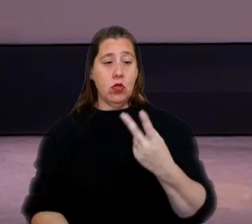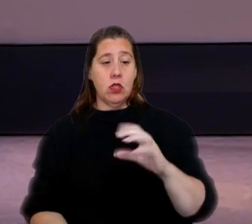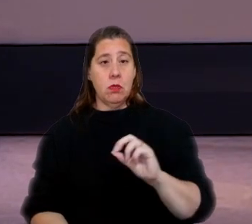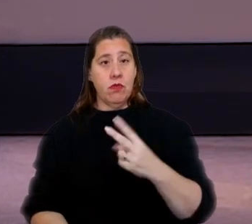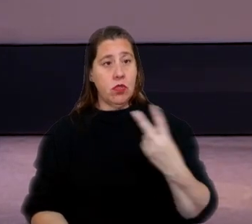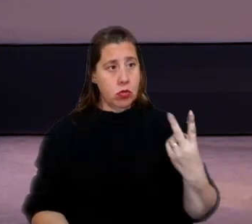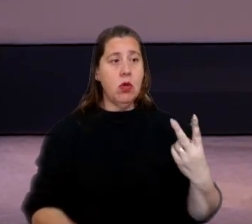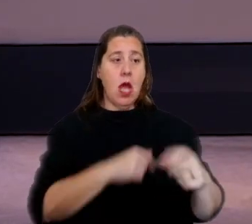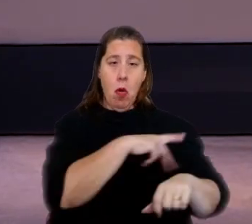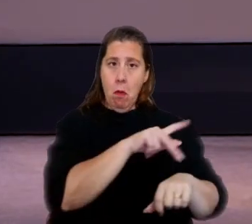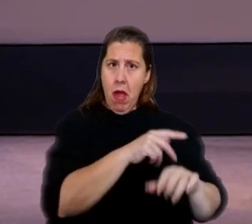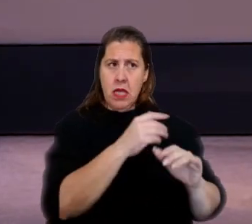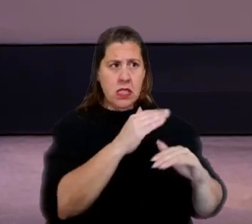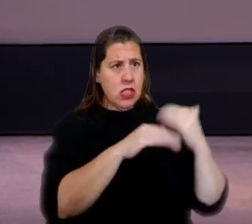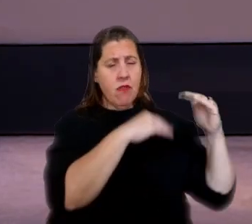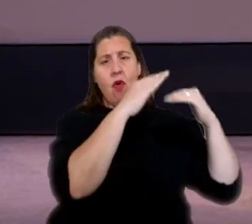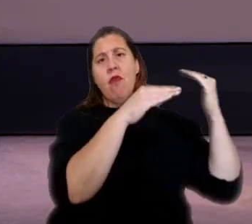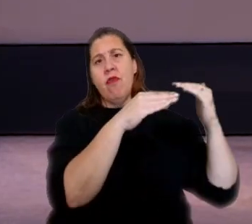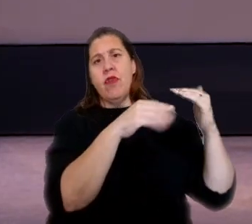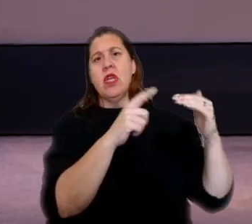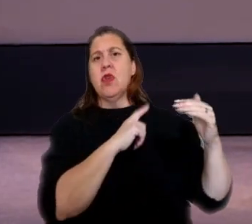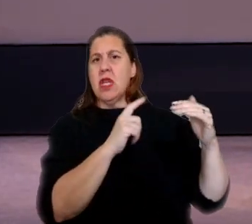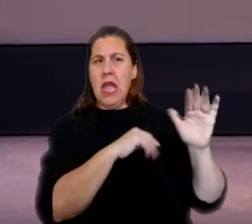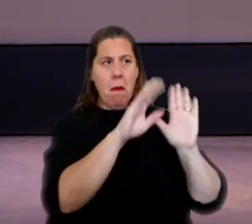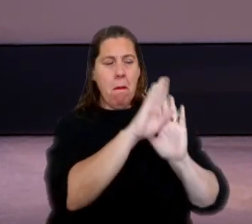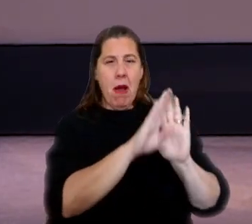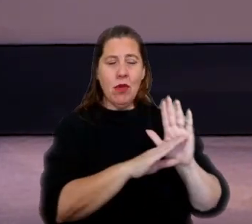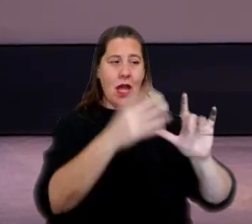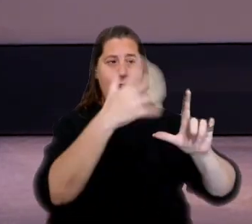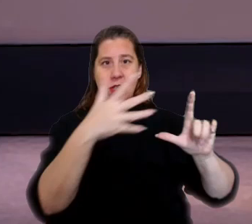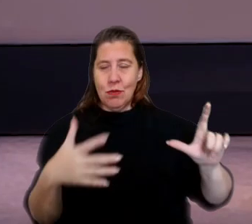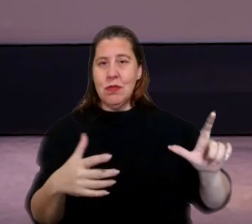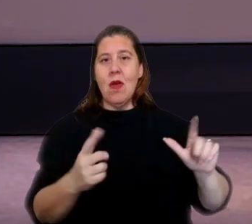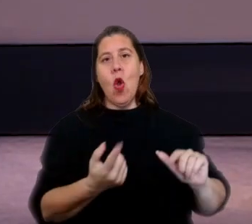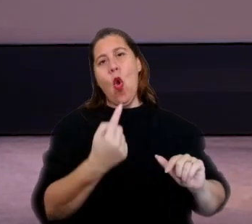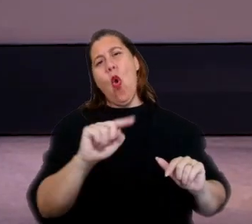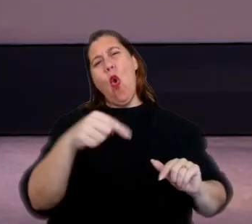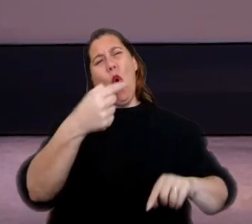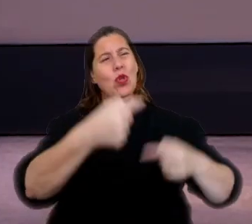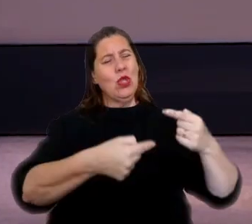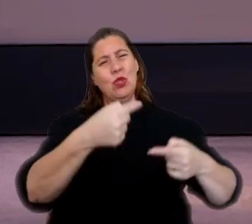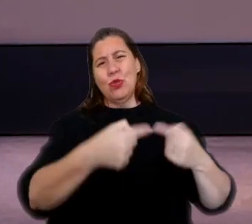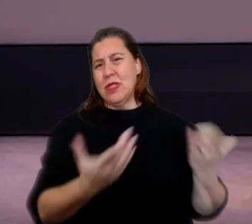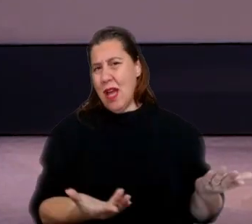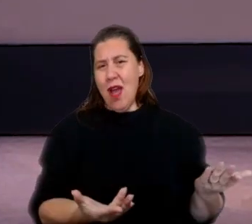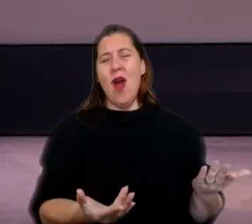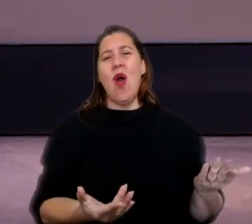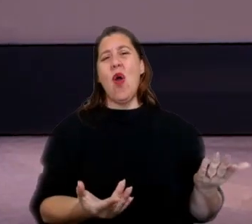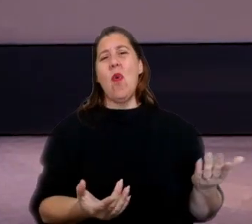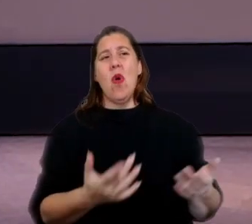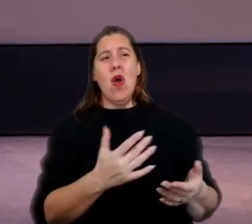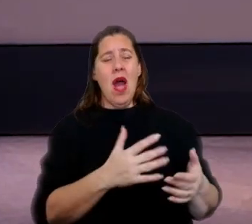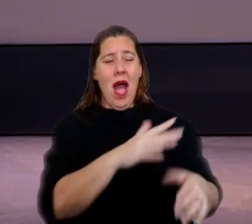país avançado, que tem pautas pro-LGBTQIA+, que está num outro nível de discussão, tem um sistema público de